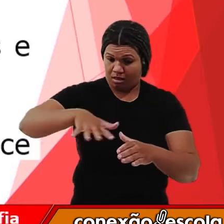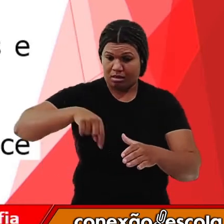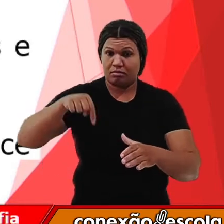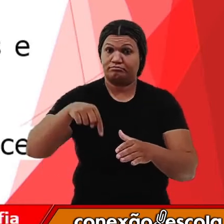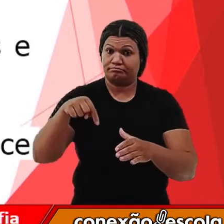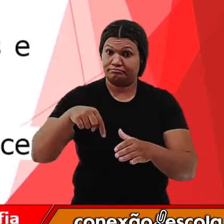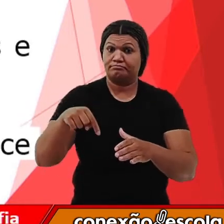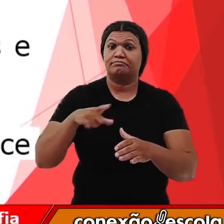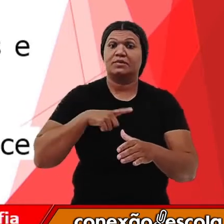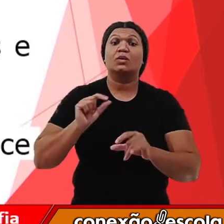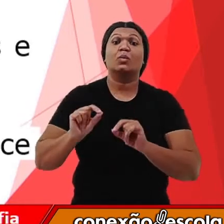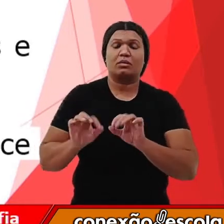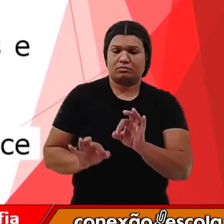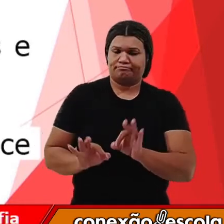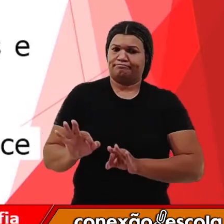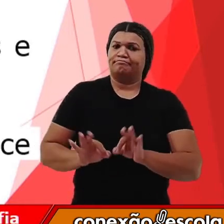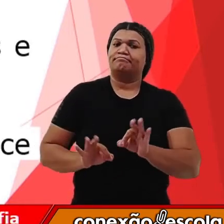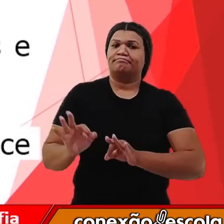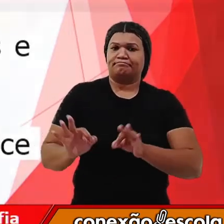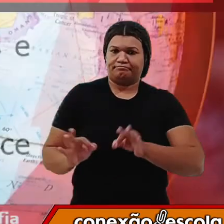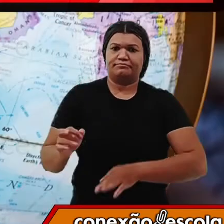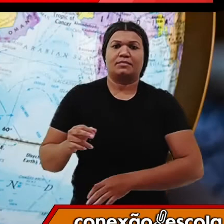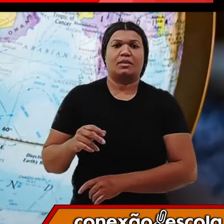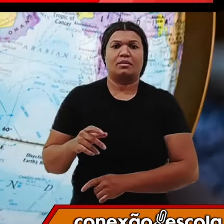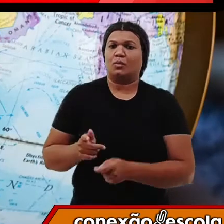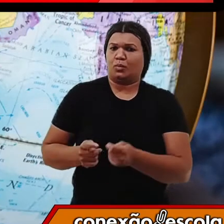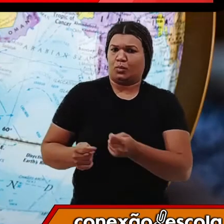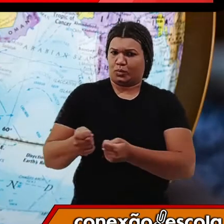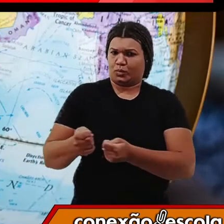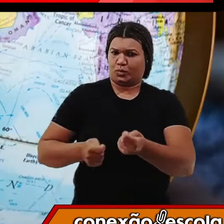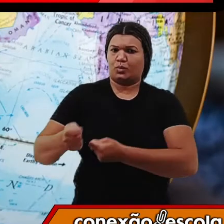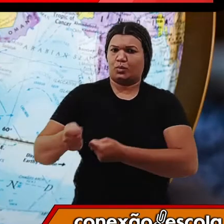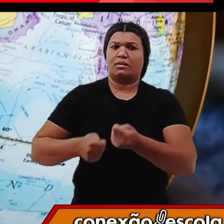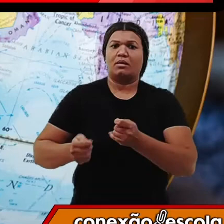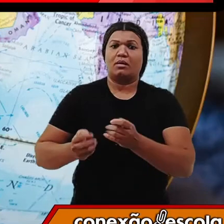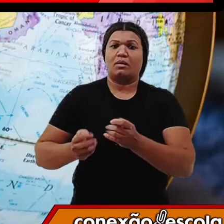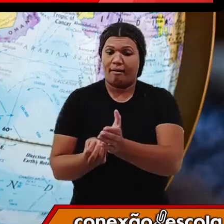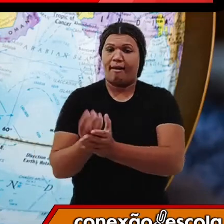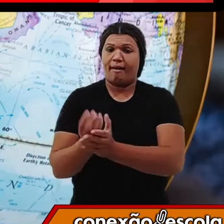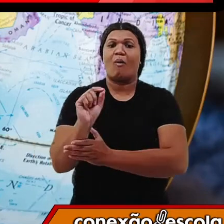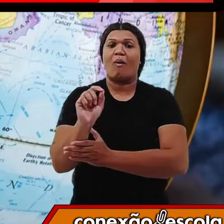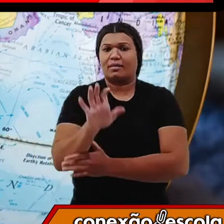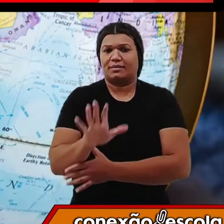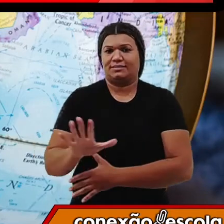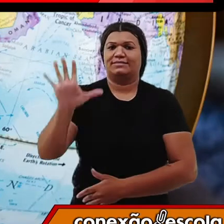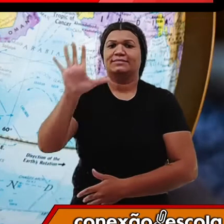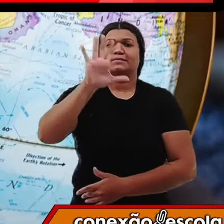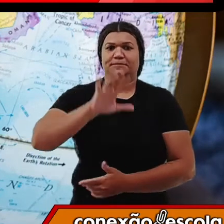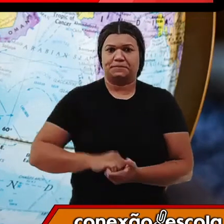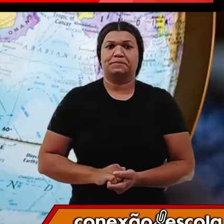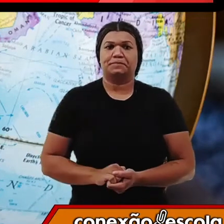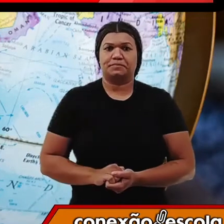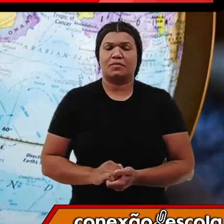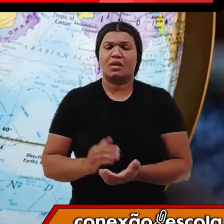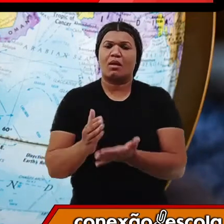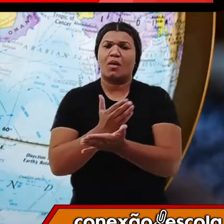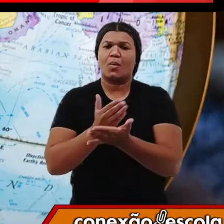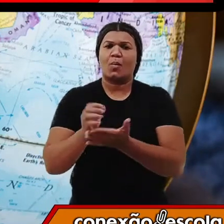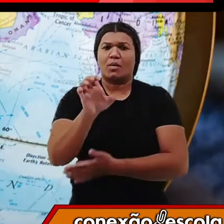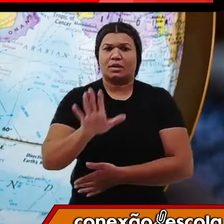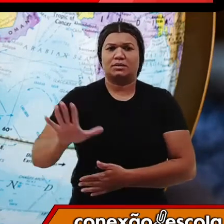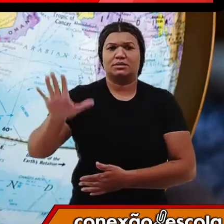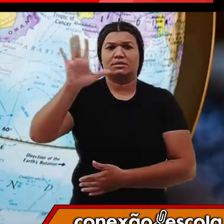território uma organização política, formam o Estado, ok? Alguns estados